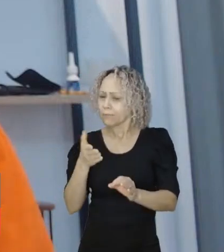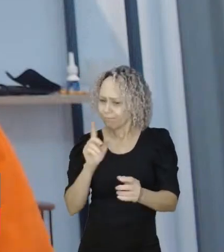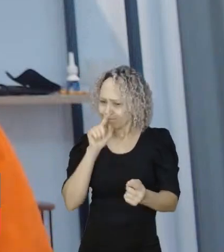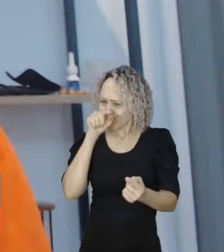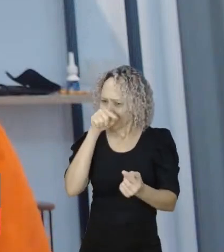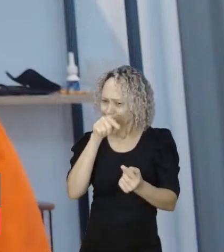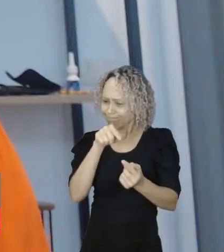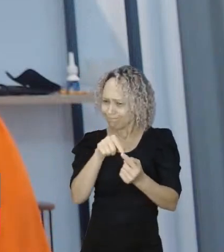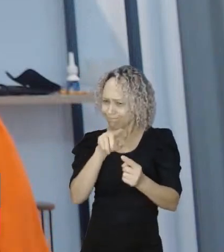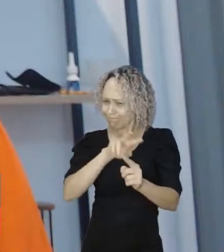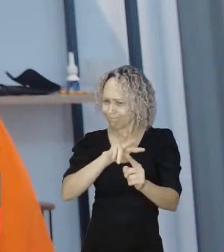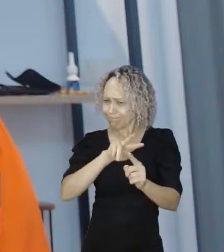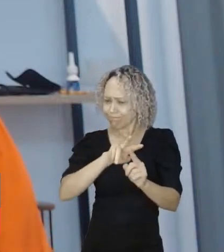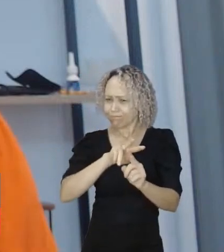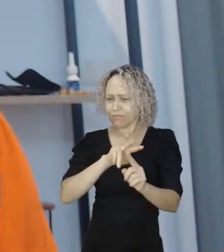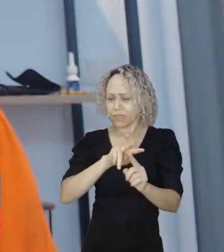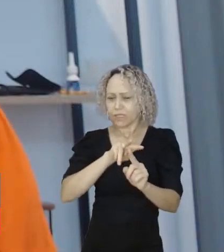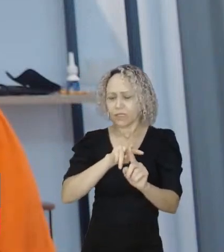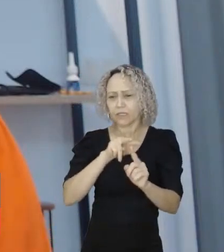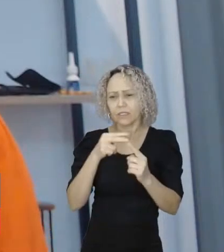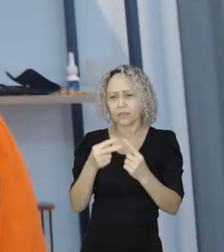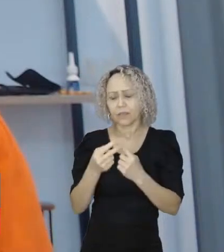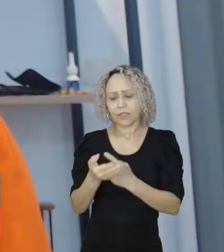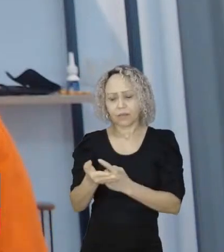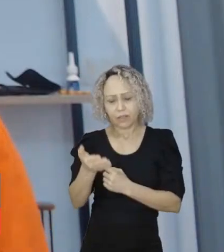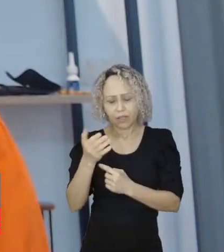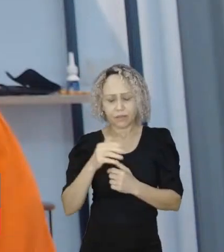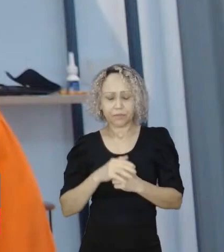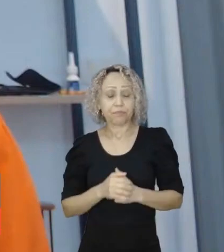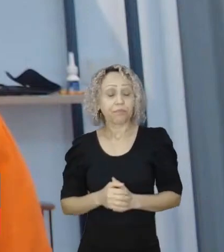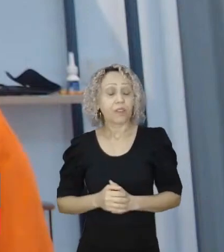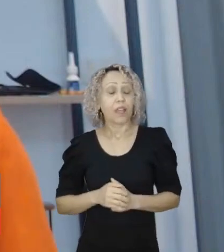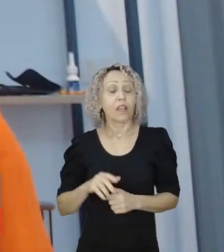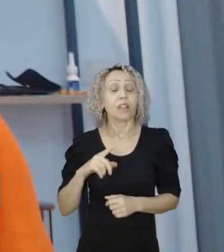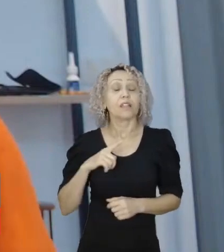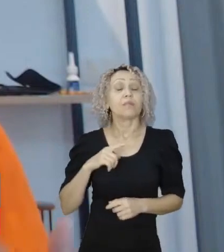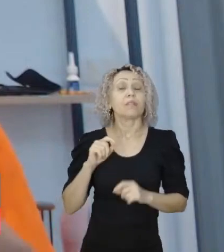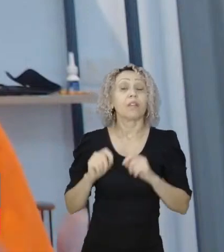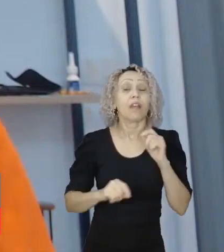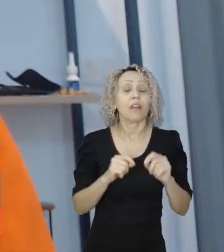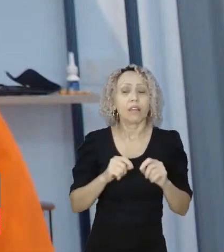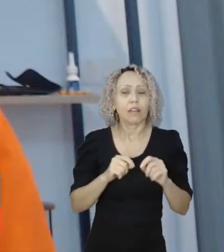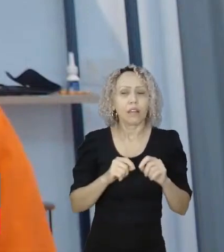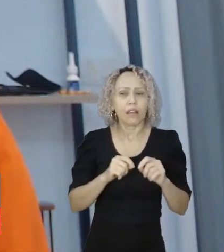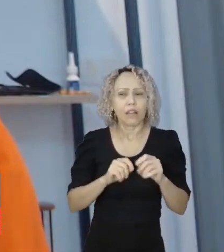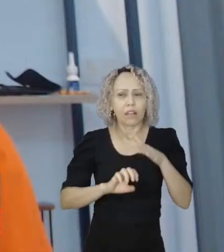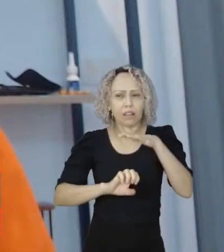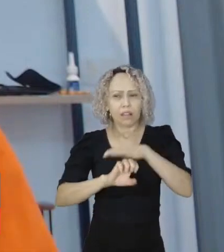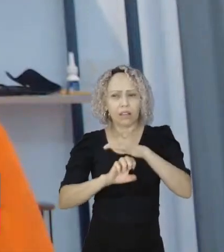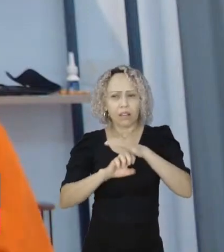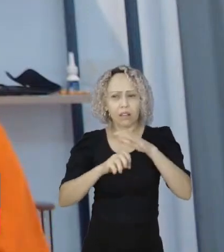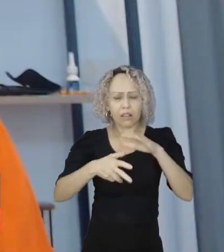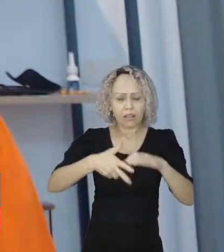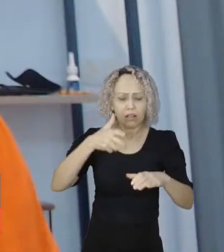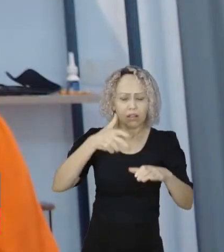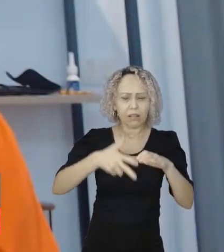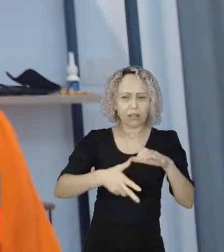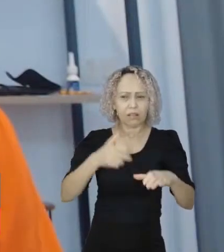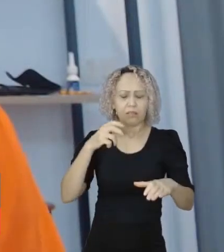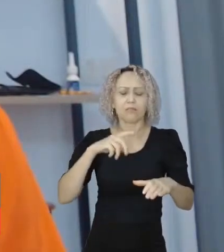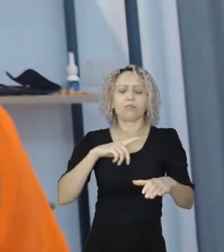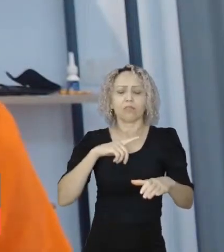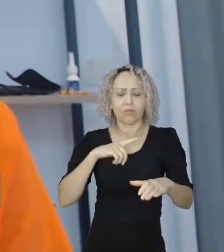desse volume de recursos, obviamente. Estamos falando de uma empresa que ainda utiliza a riqueza do petróleo e do